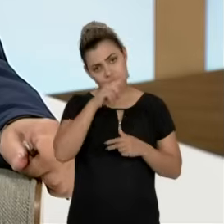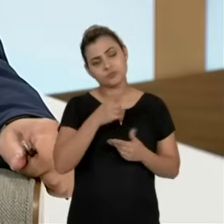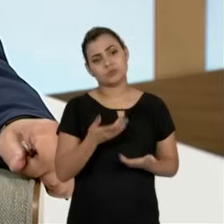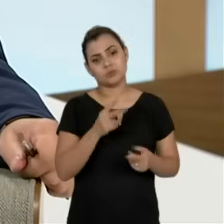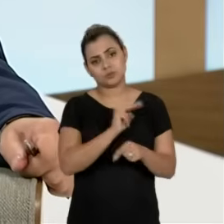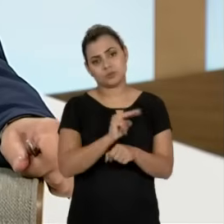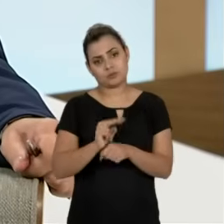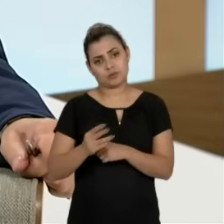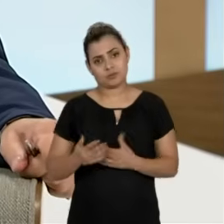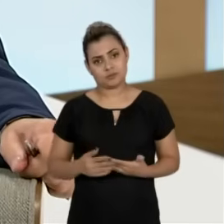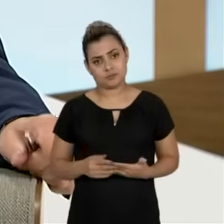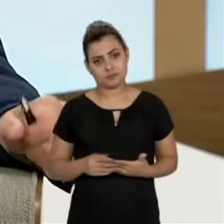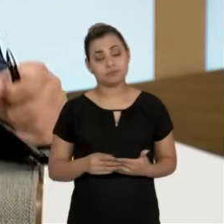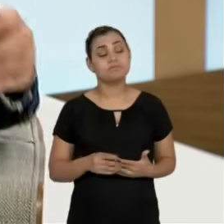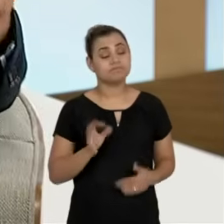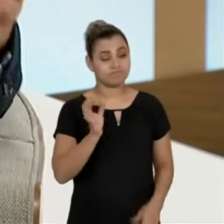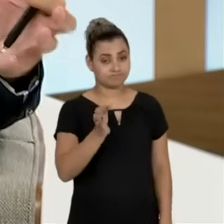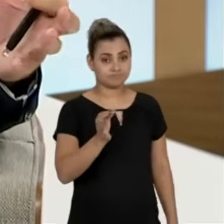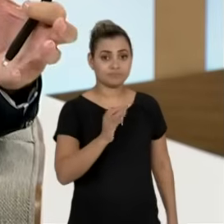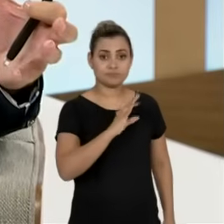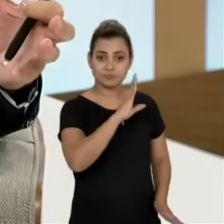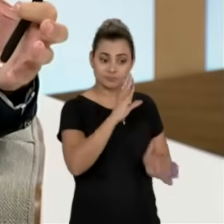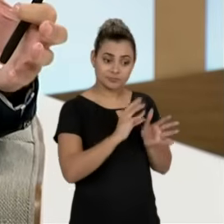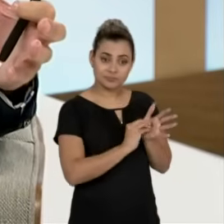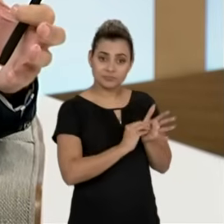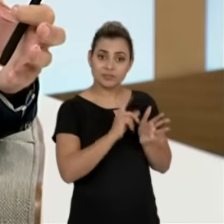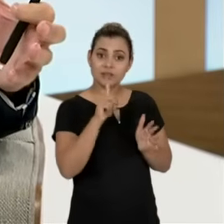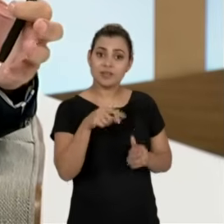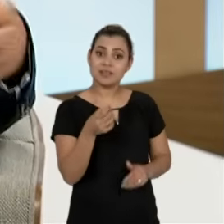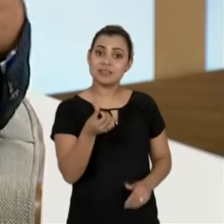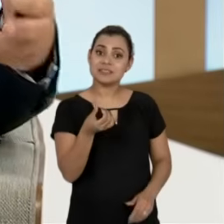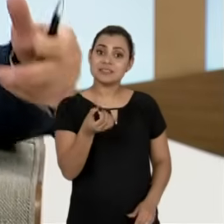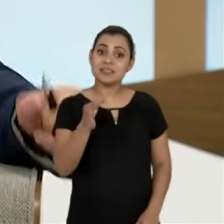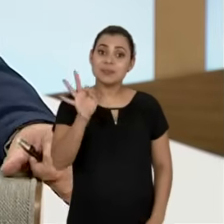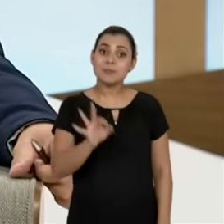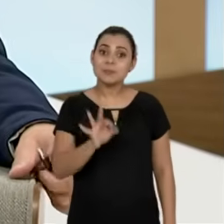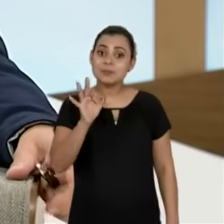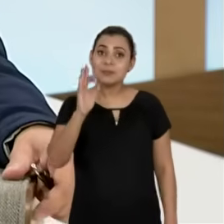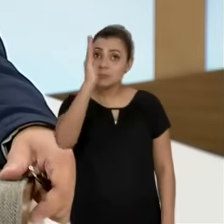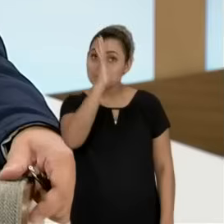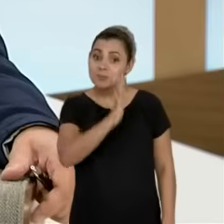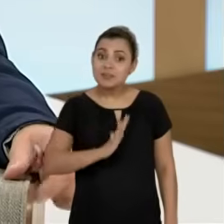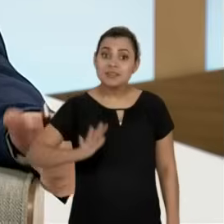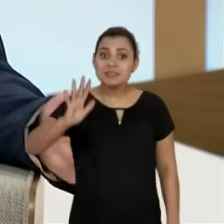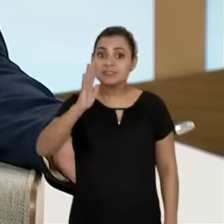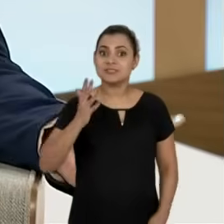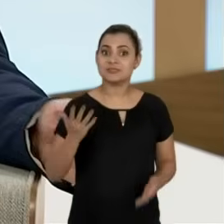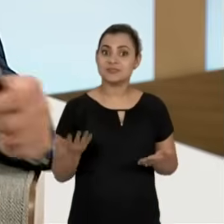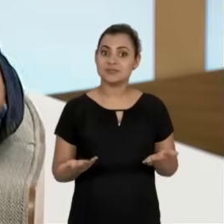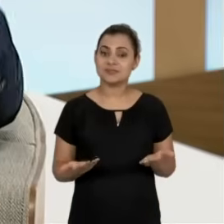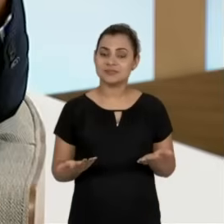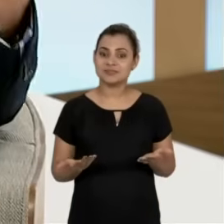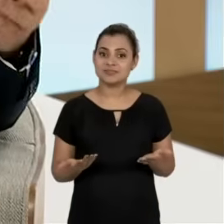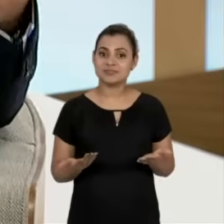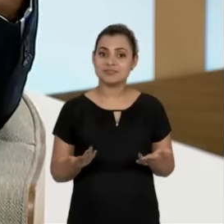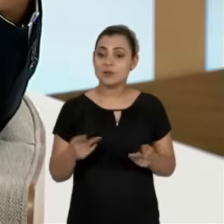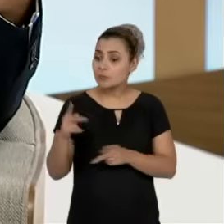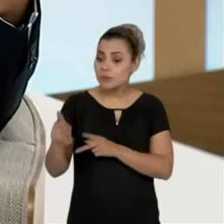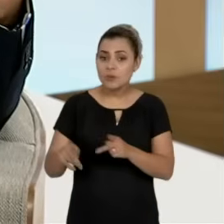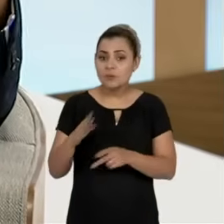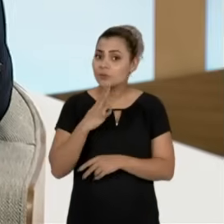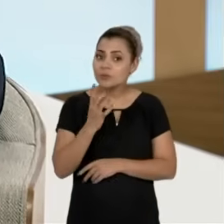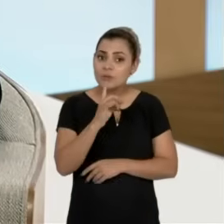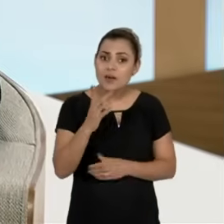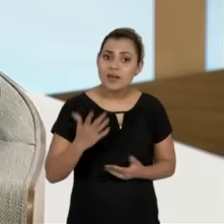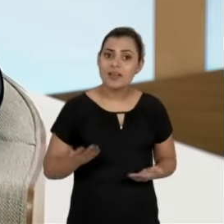viu? Porque a Amazônia é 60% do Brasil, né? Do território nacional, a Amazônia é legal, né? E é um lugar realmente que as pessoas não conhecem, como eu